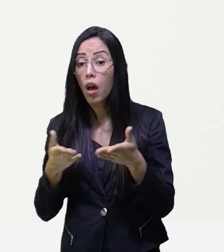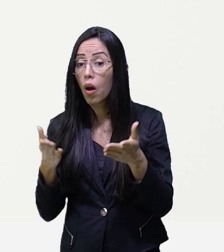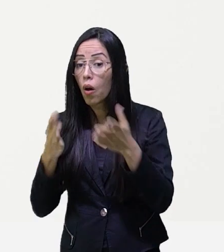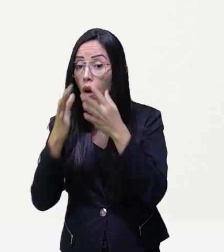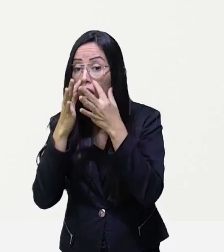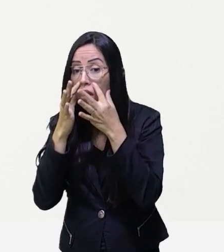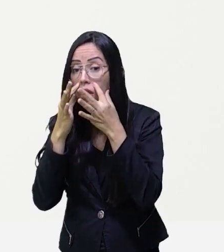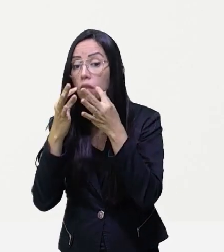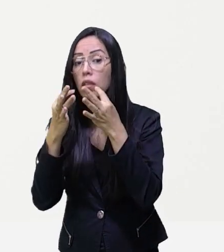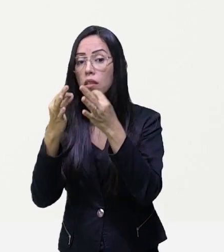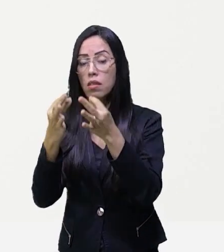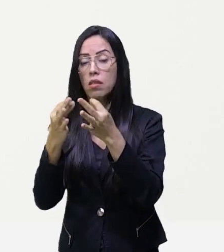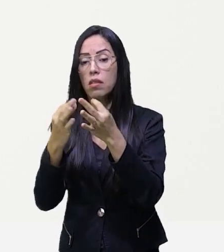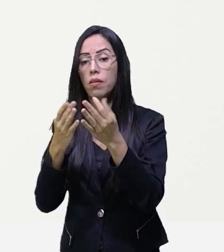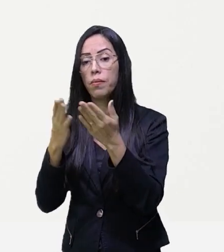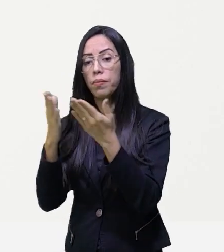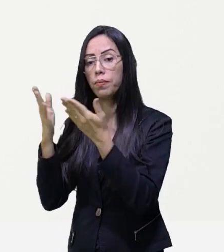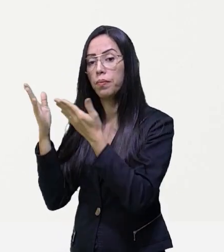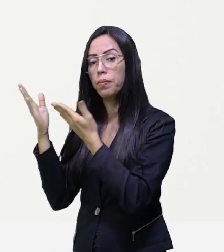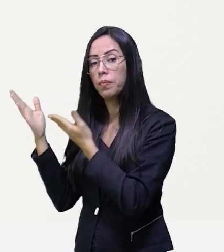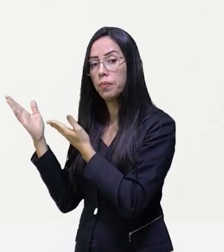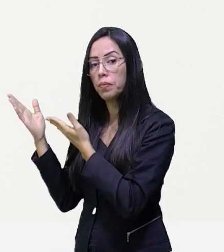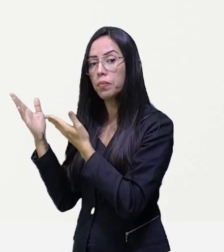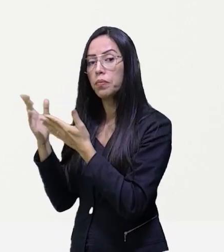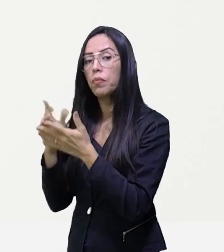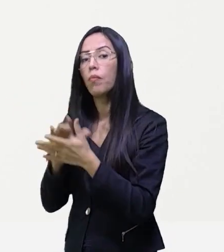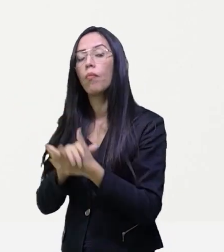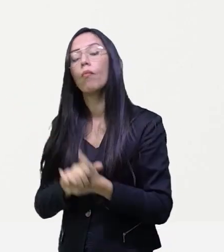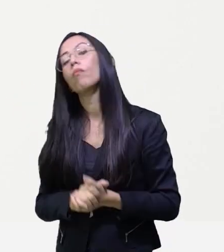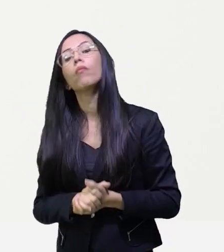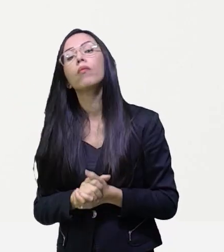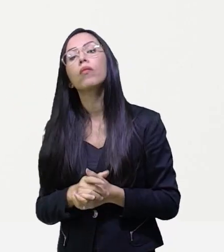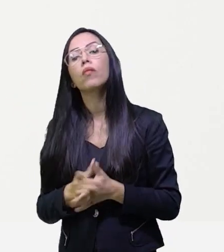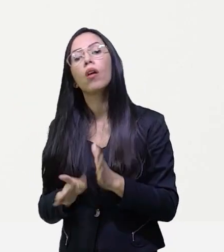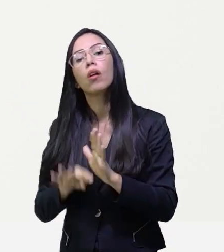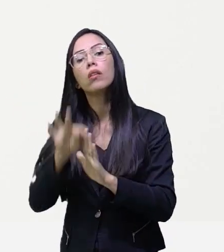nessa primeira leitura aqui, ó. Leia o texto